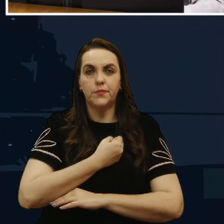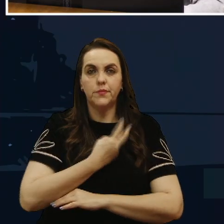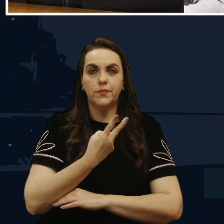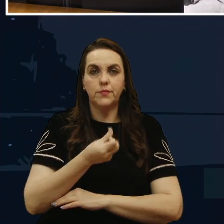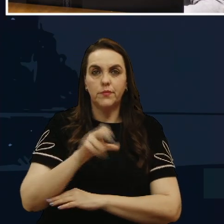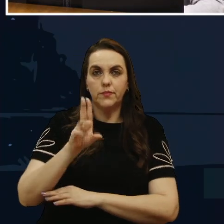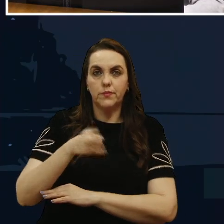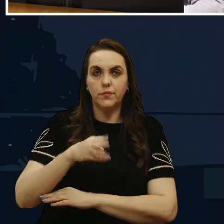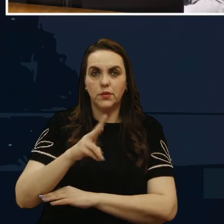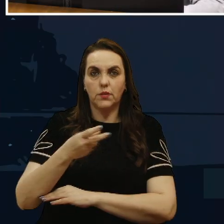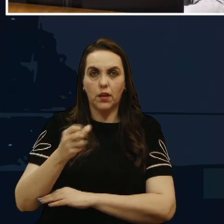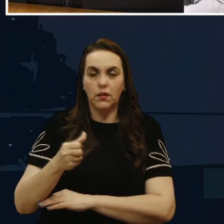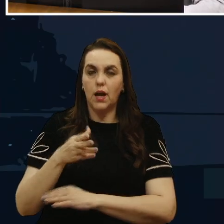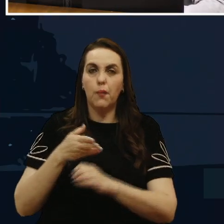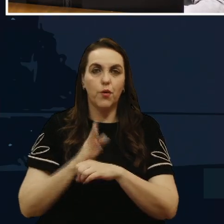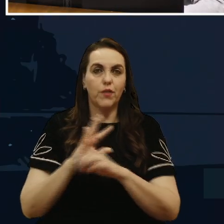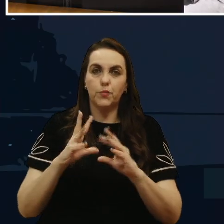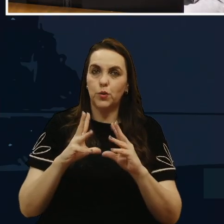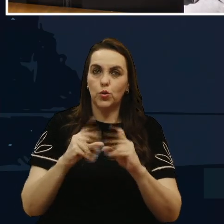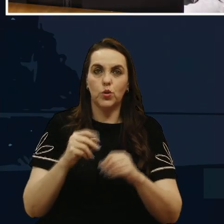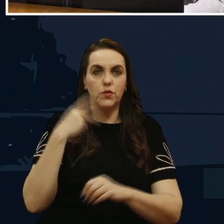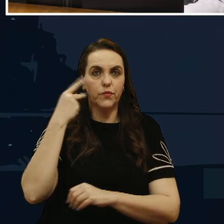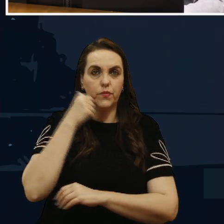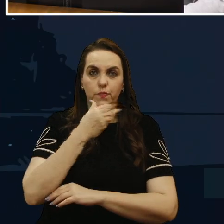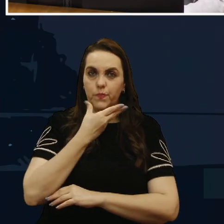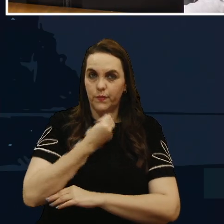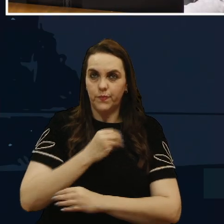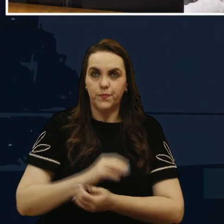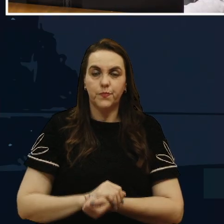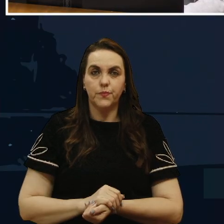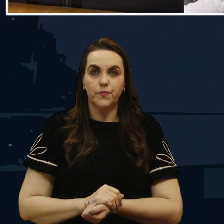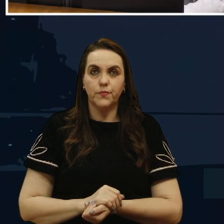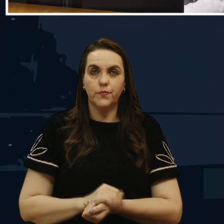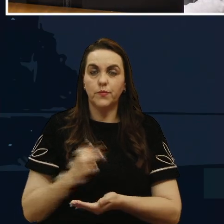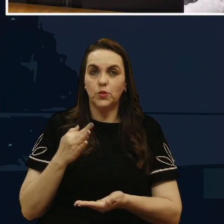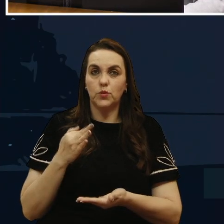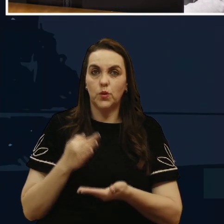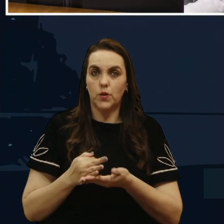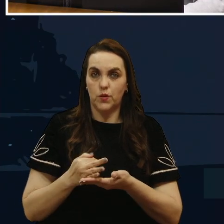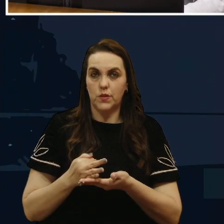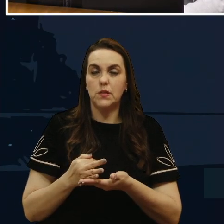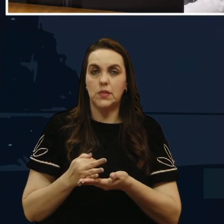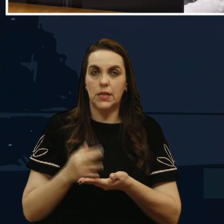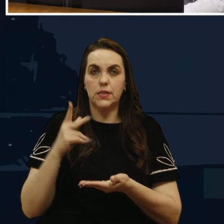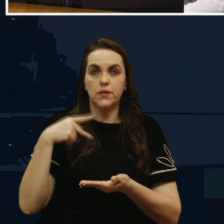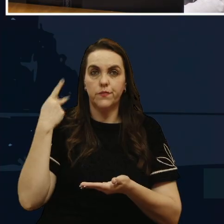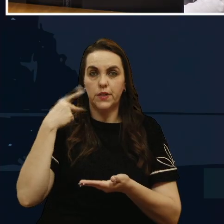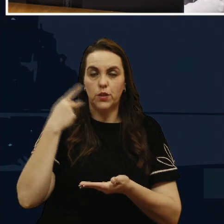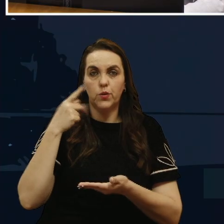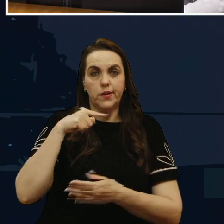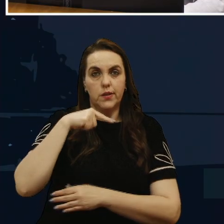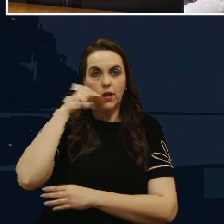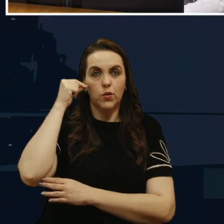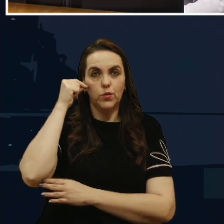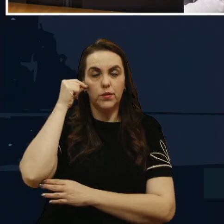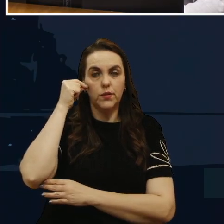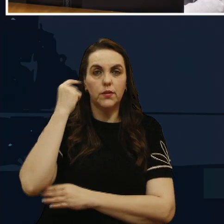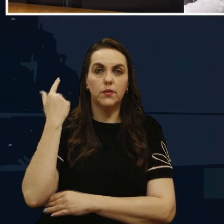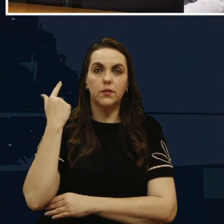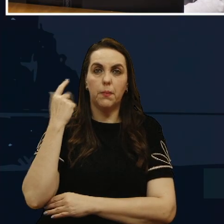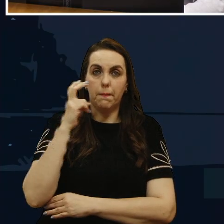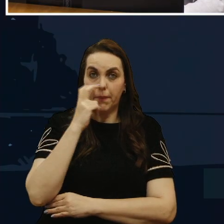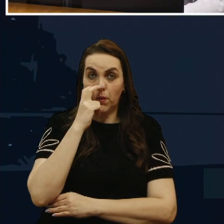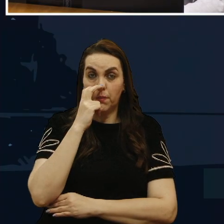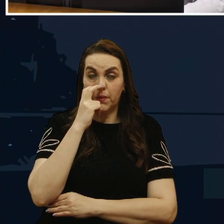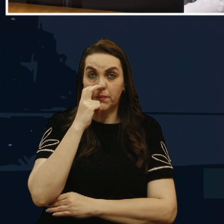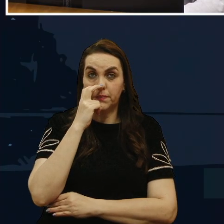foi aprovado por unanimidade das vereadoras e vereadores. Com ausências dos vereadores Aldudem Machado, Andressa